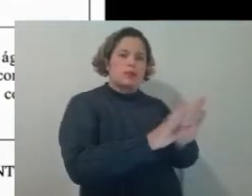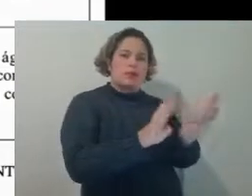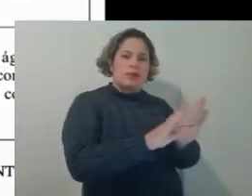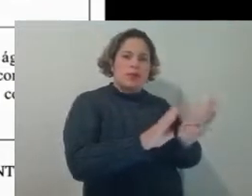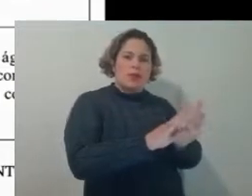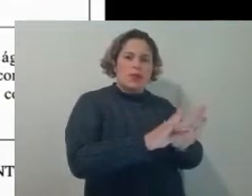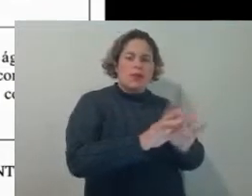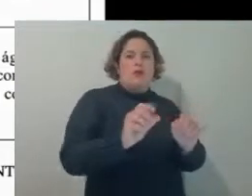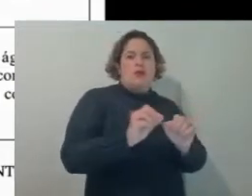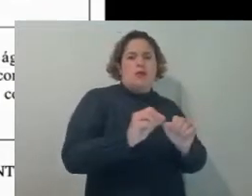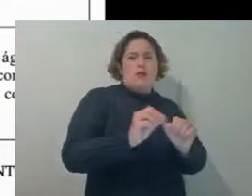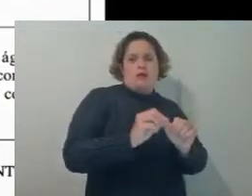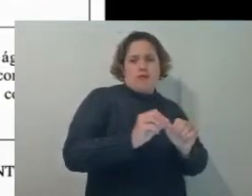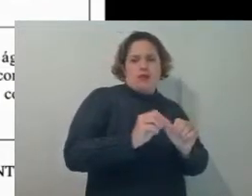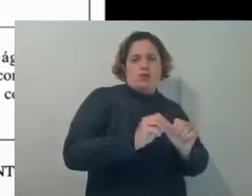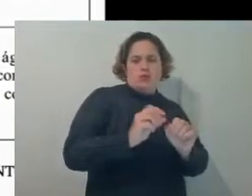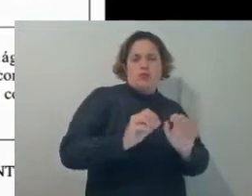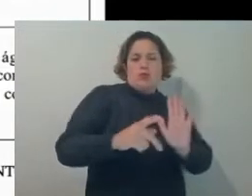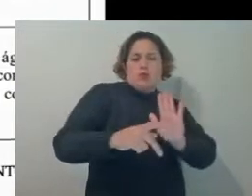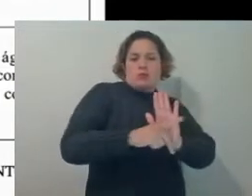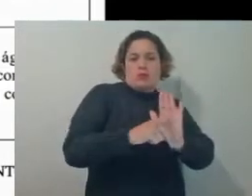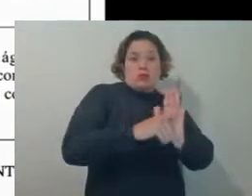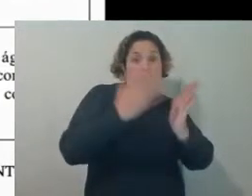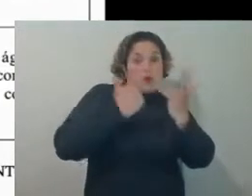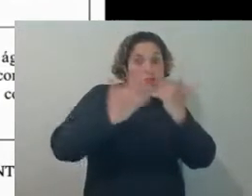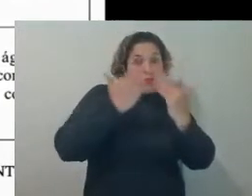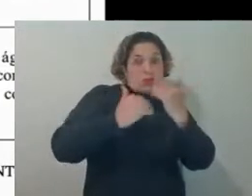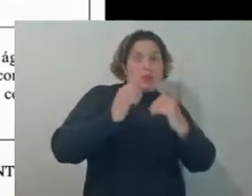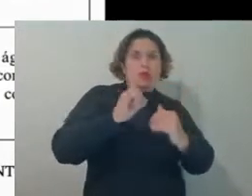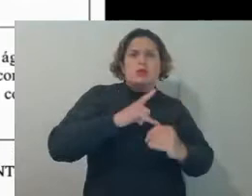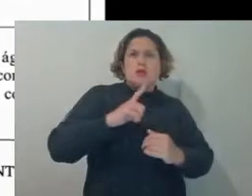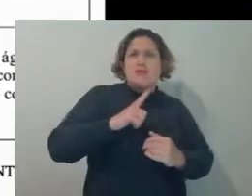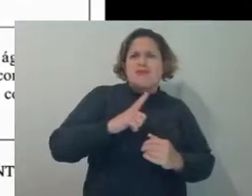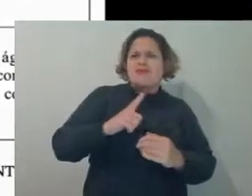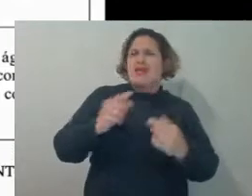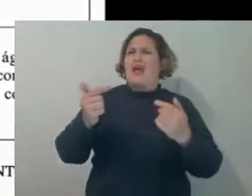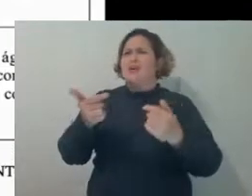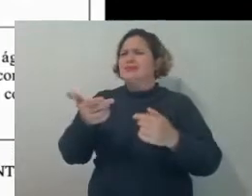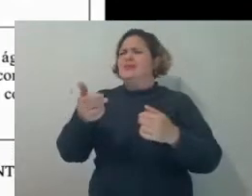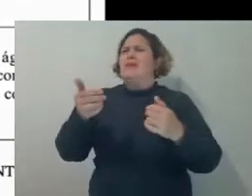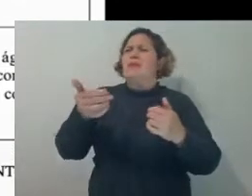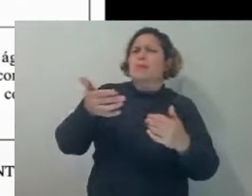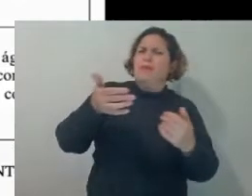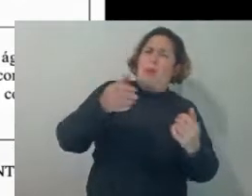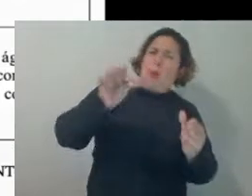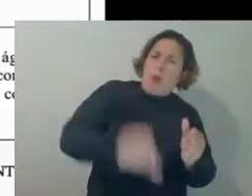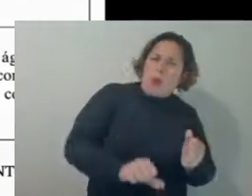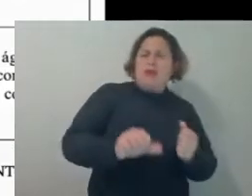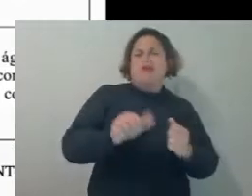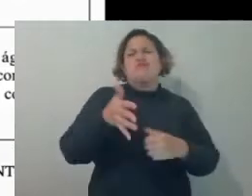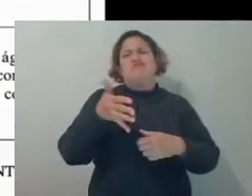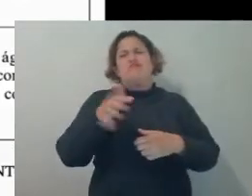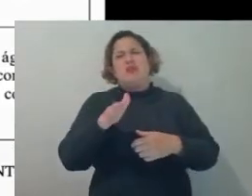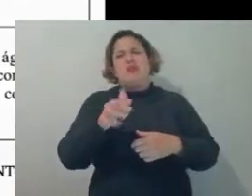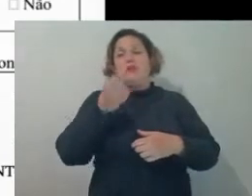nutrição. Se esse indicador está inadequado, regular ou adequado.